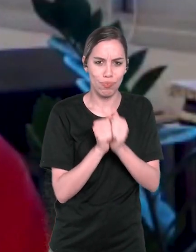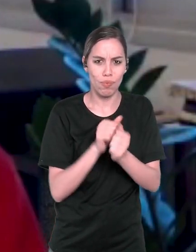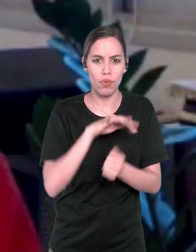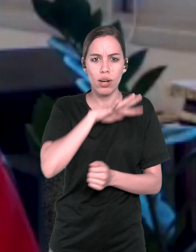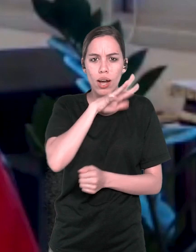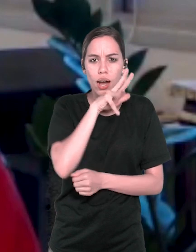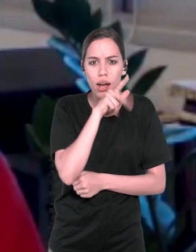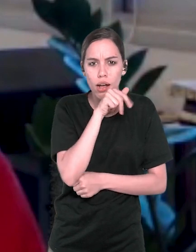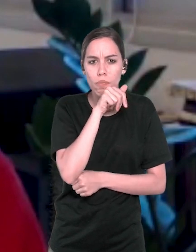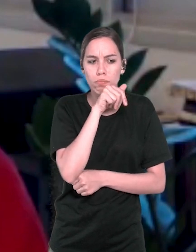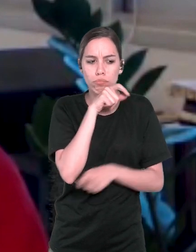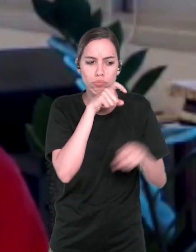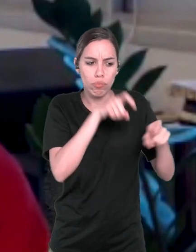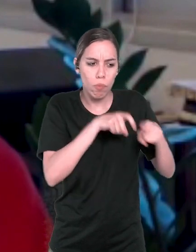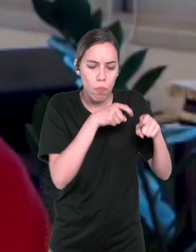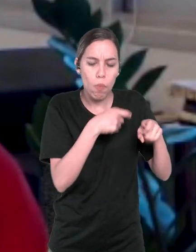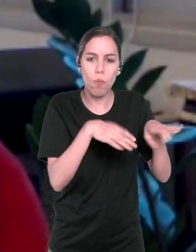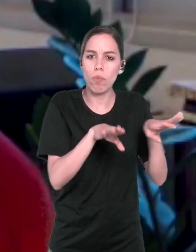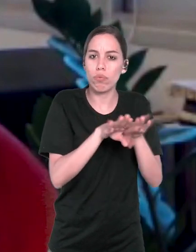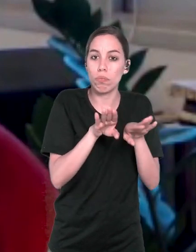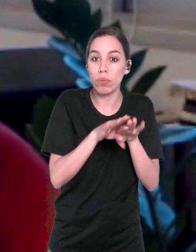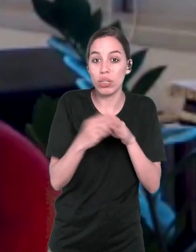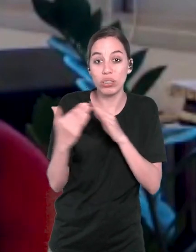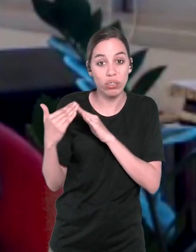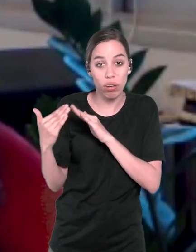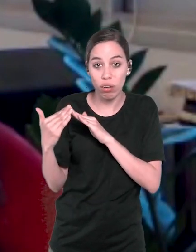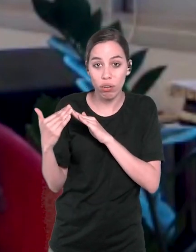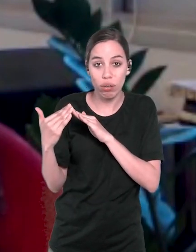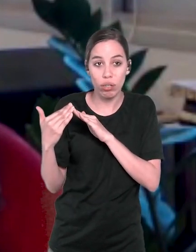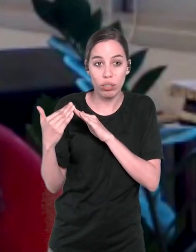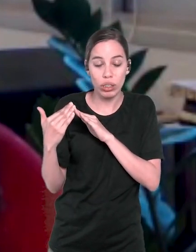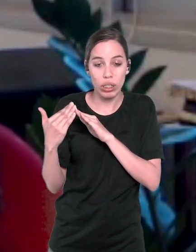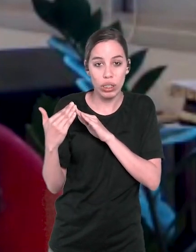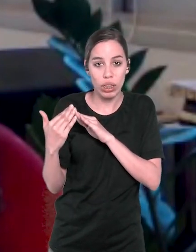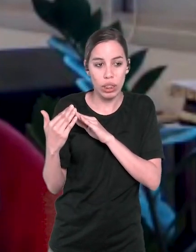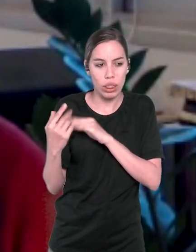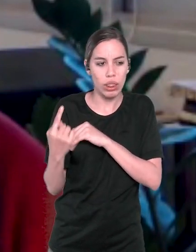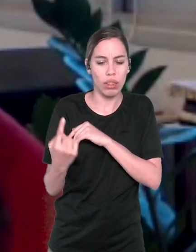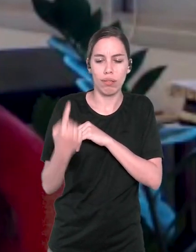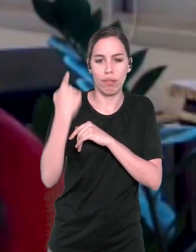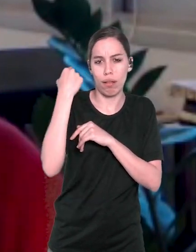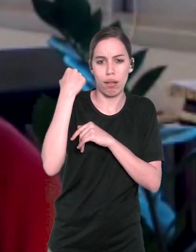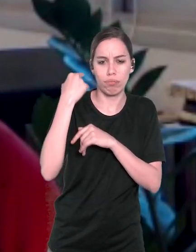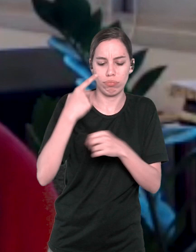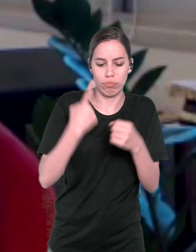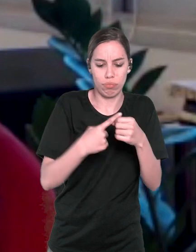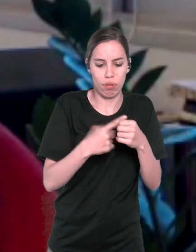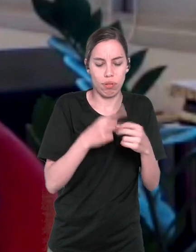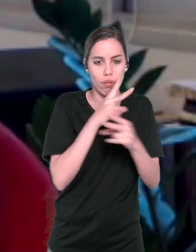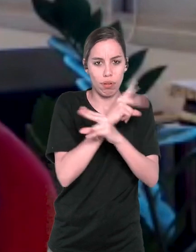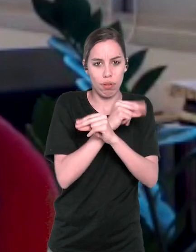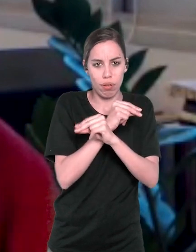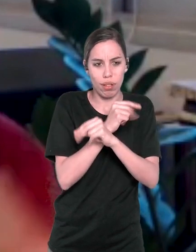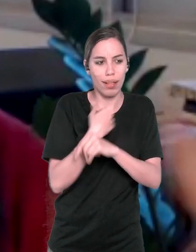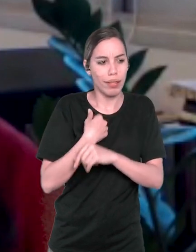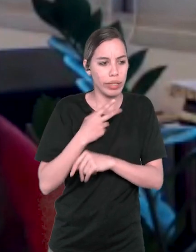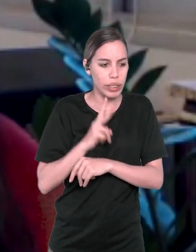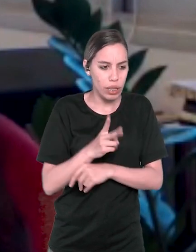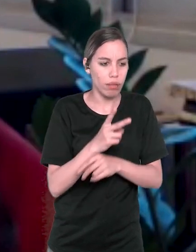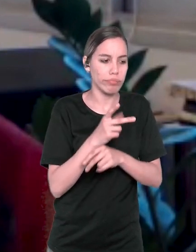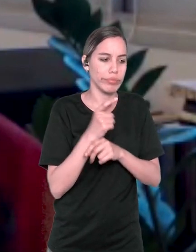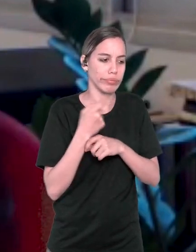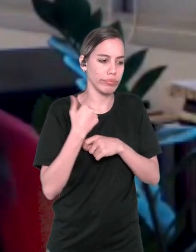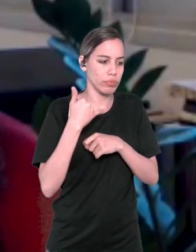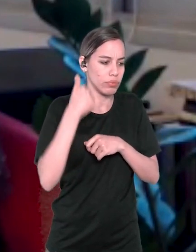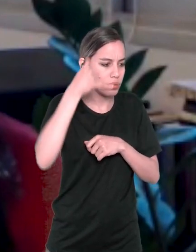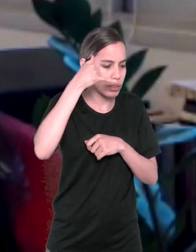e domésticos na minha infância em Patos de Minas, né? Eu frequentava o mundo rural. Eu ia com meu